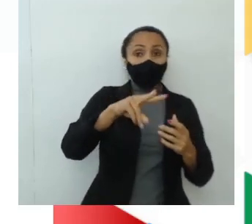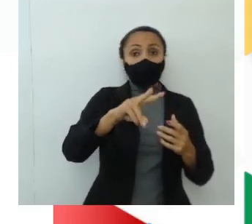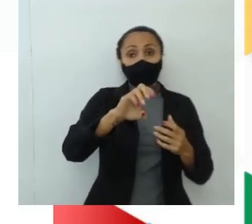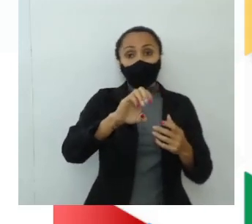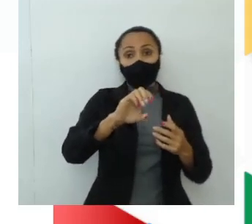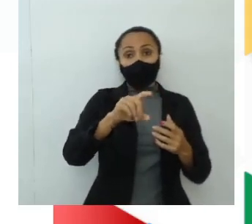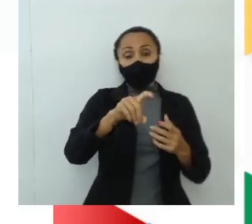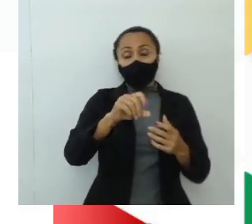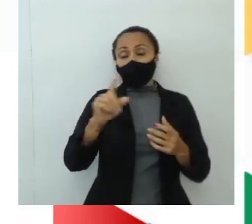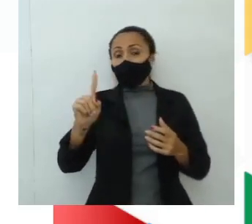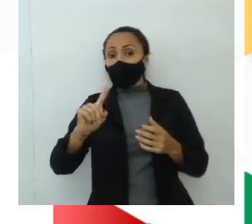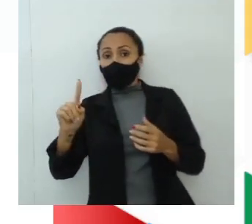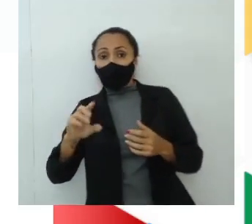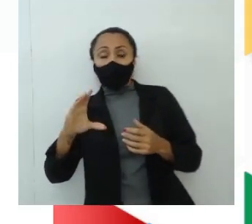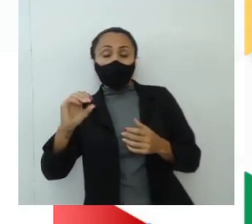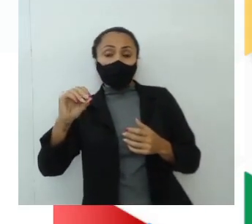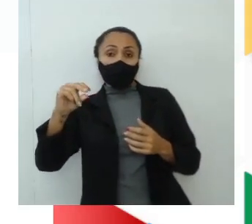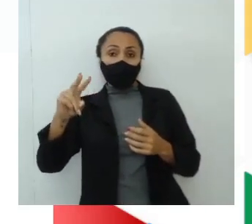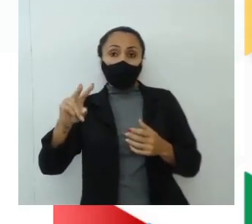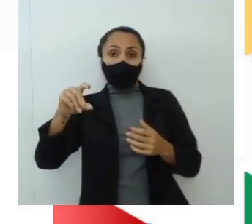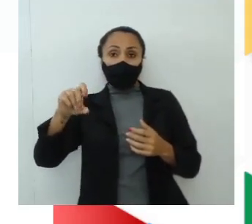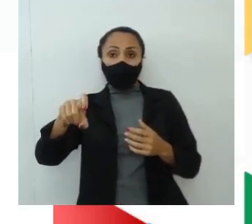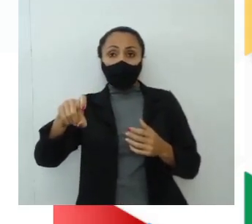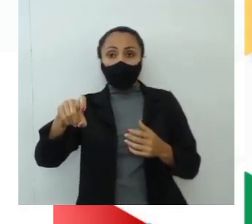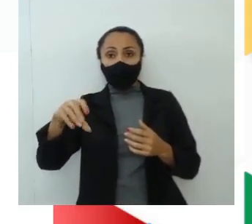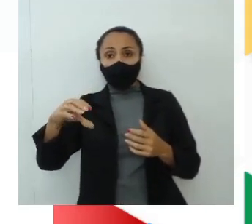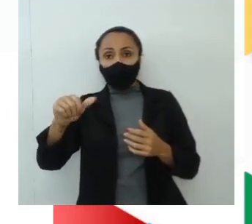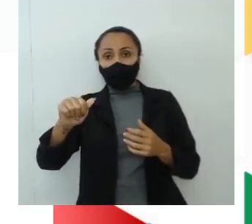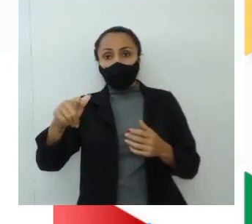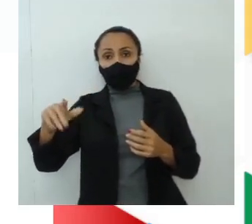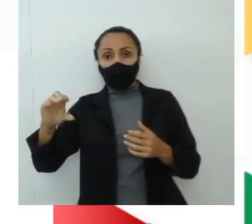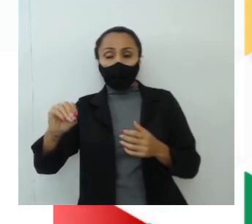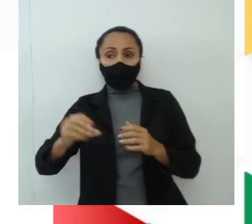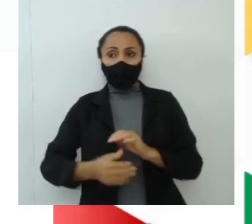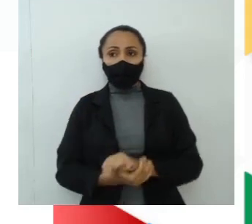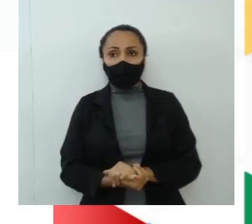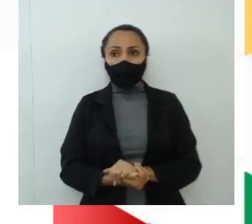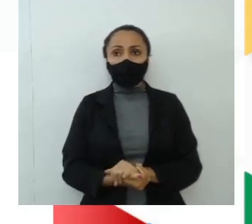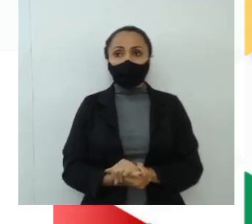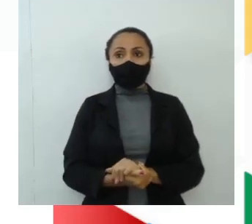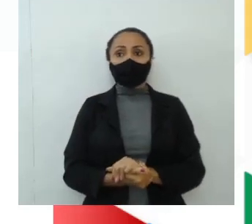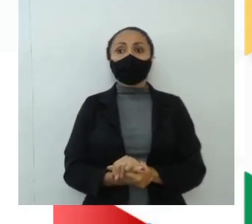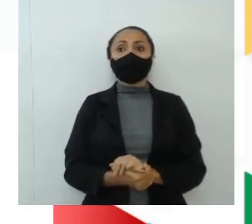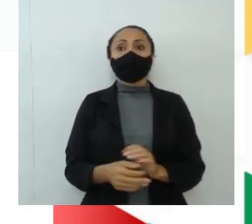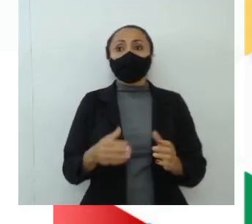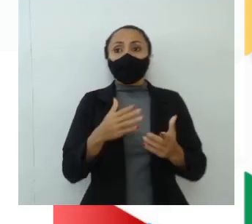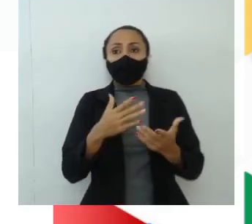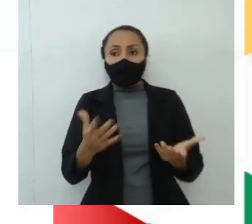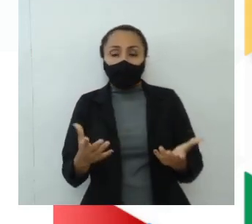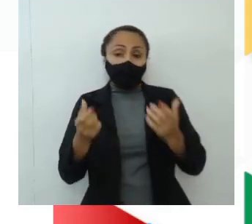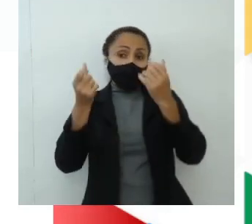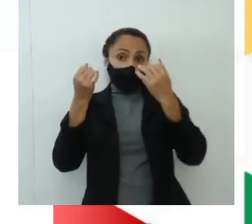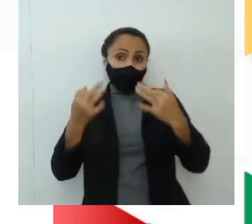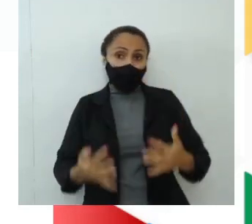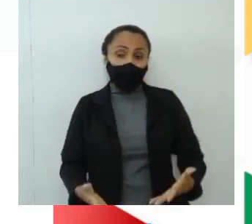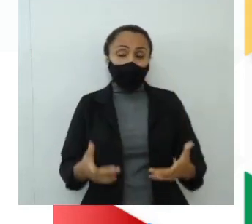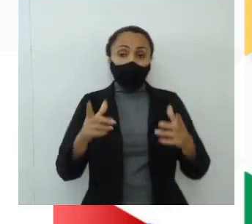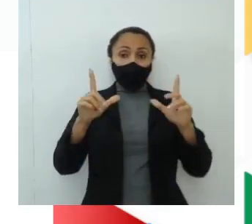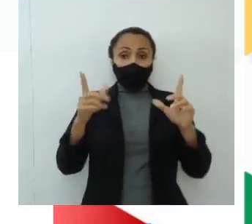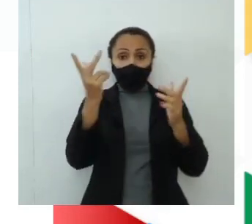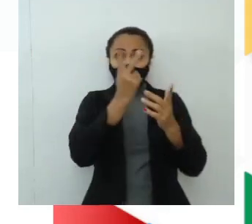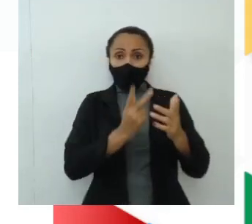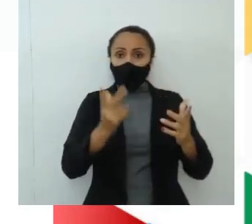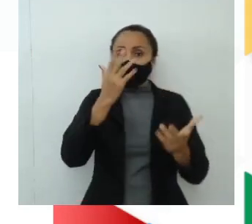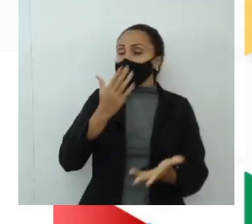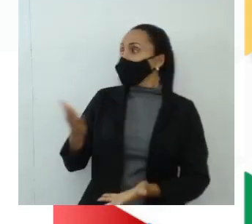duas regiões, interna e externa, tá bom? No plano, tá? Então, aí, em outras palavras, para que uma figura seja